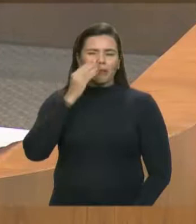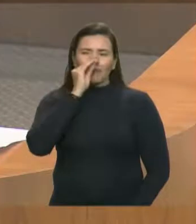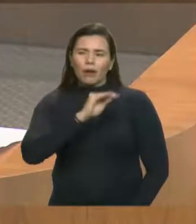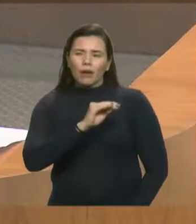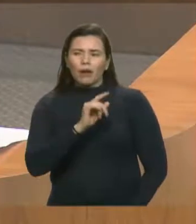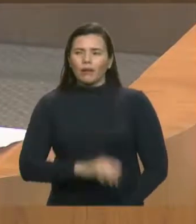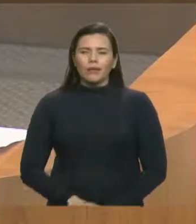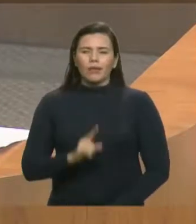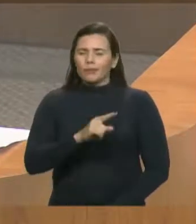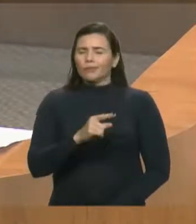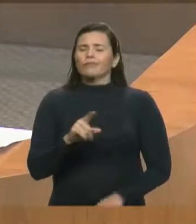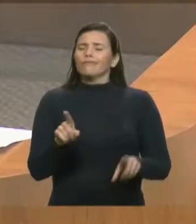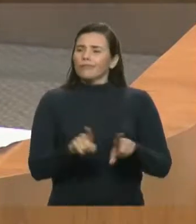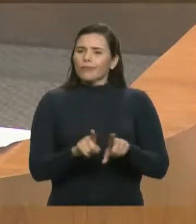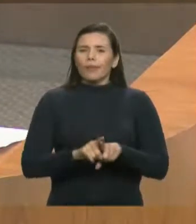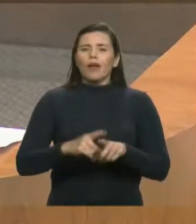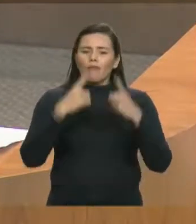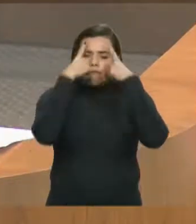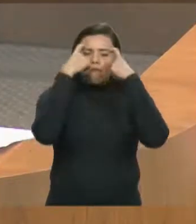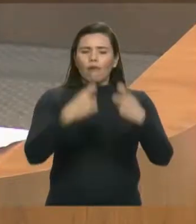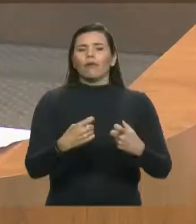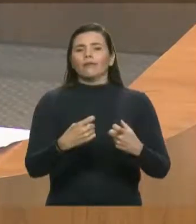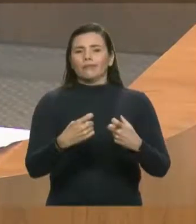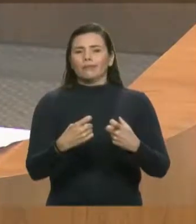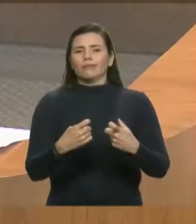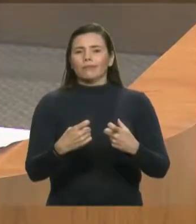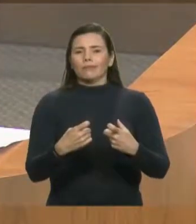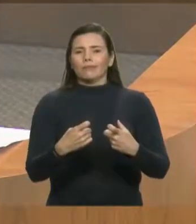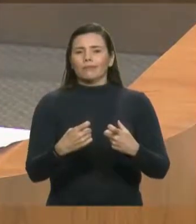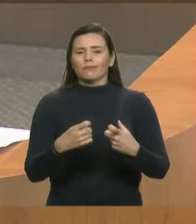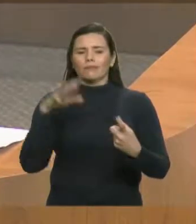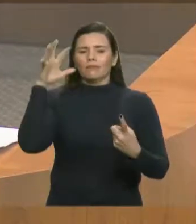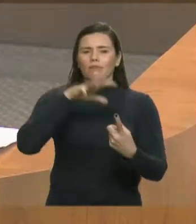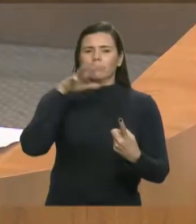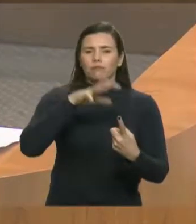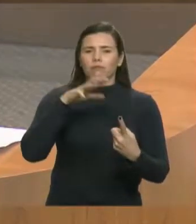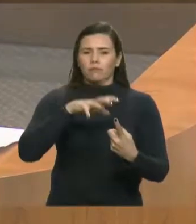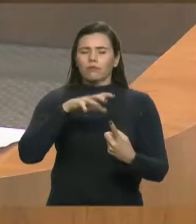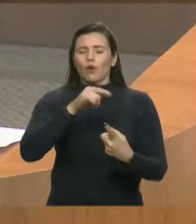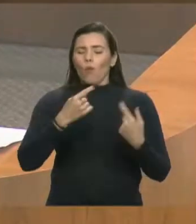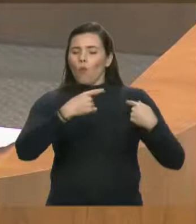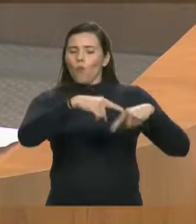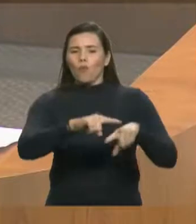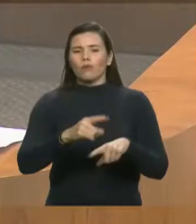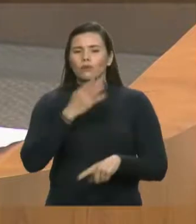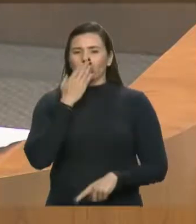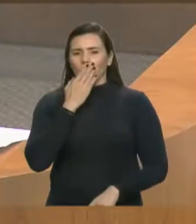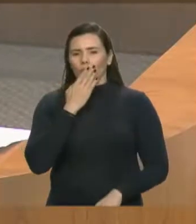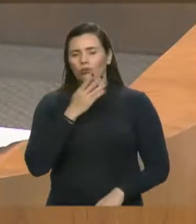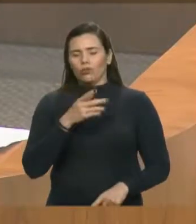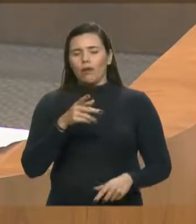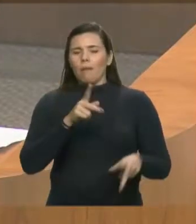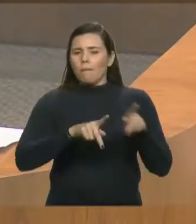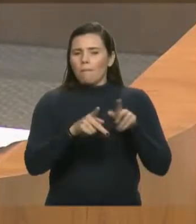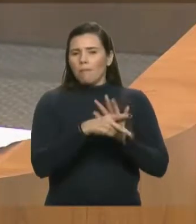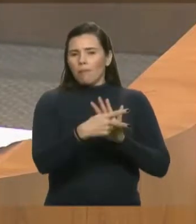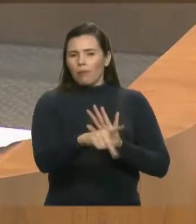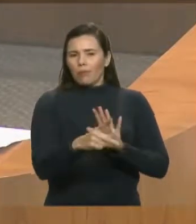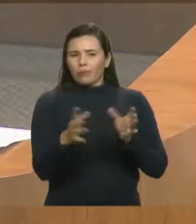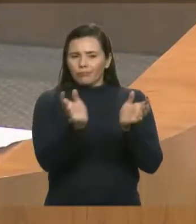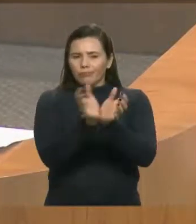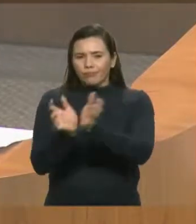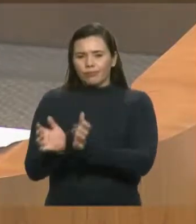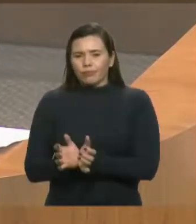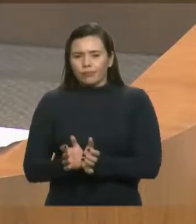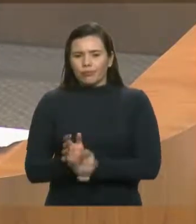passam a aumentar no nosso país. É por isso que eu uso esta tribuna para solicitar empenho